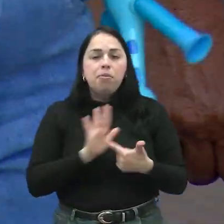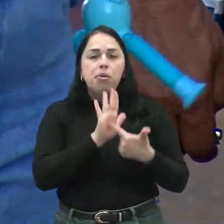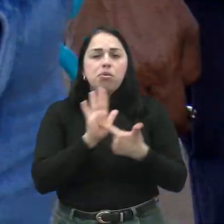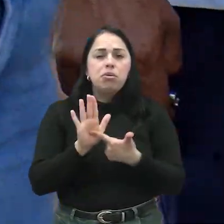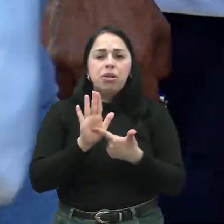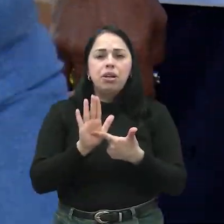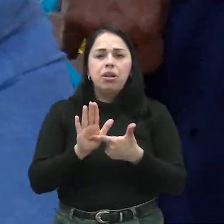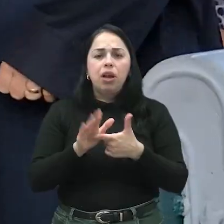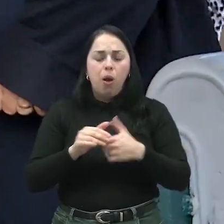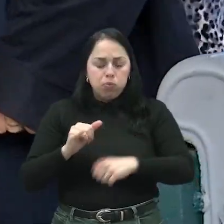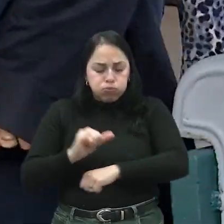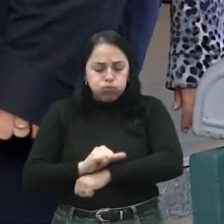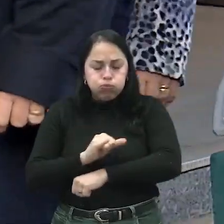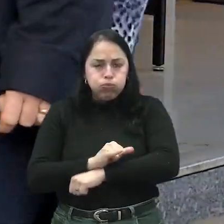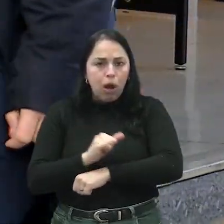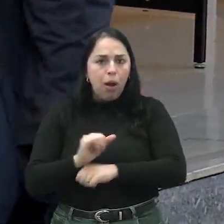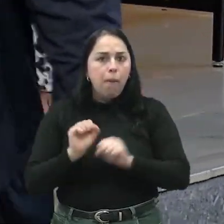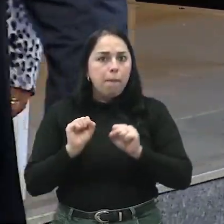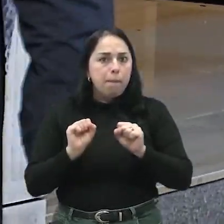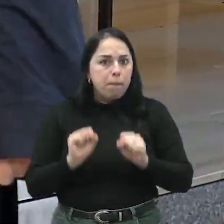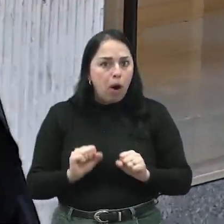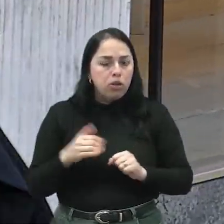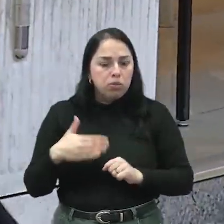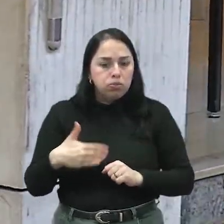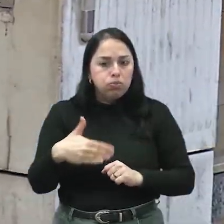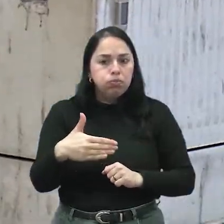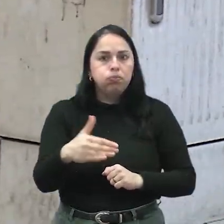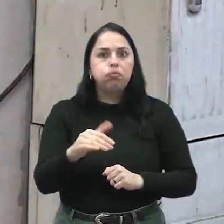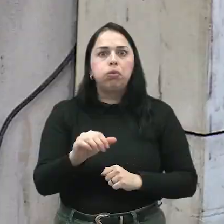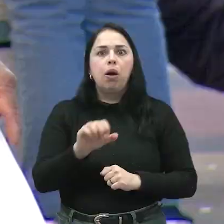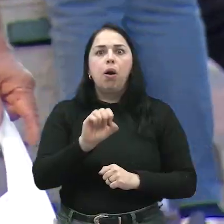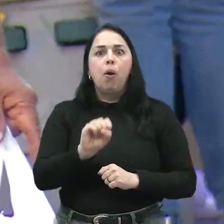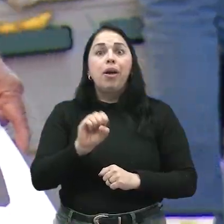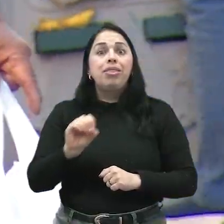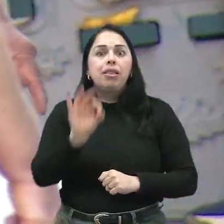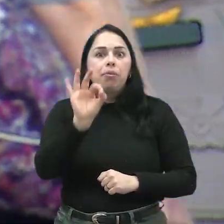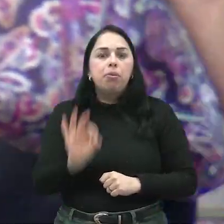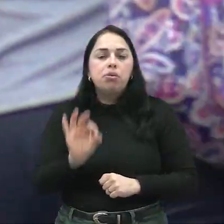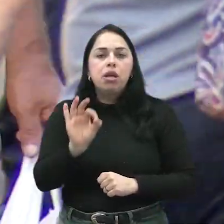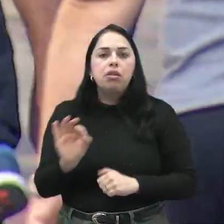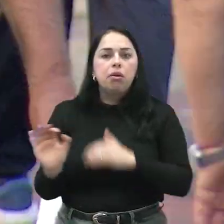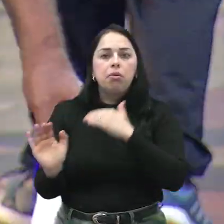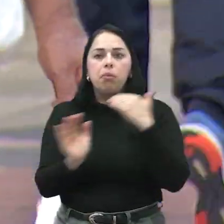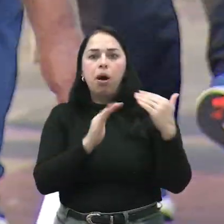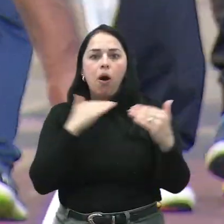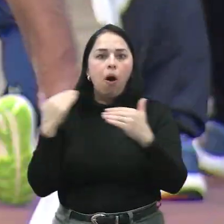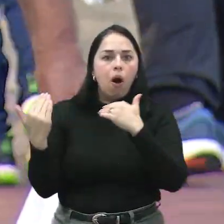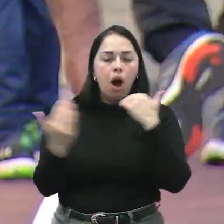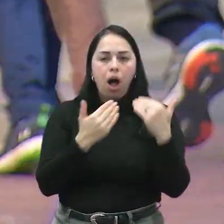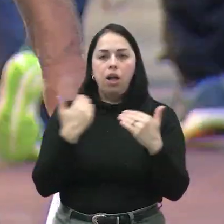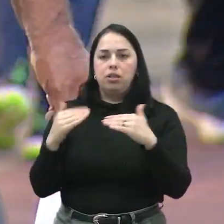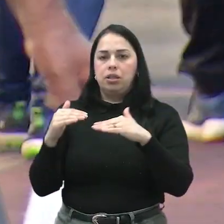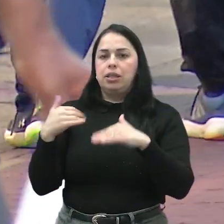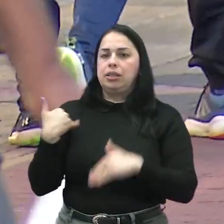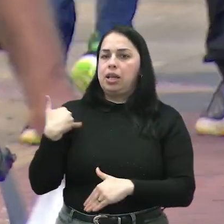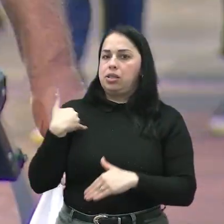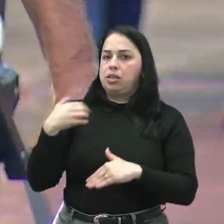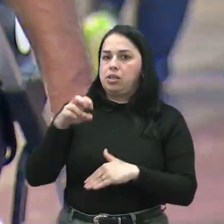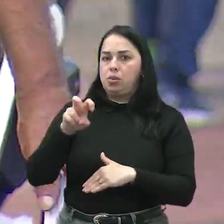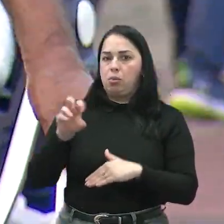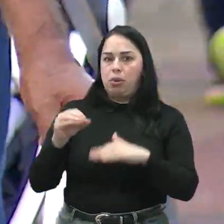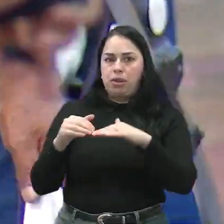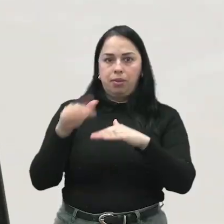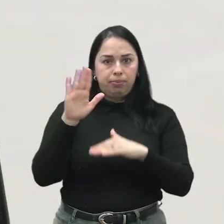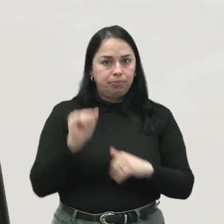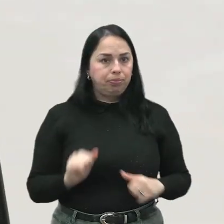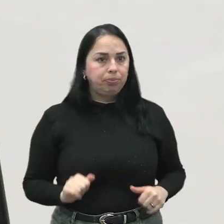de obesidade pode aumentar em mais de 80% a chance de morte em pessoas acima dos 50